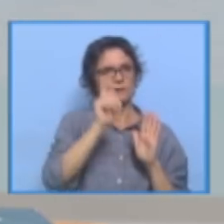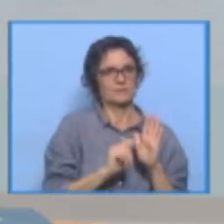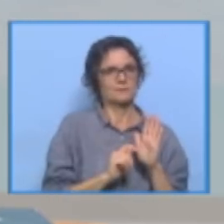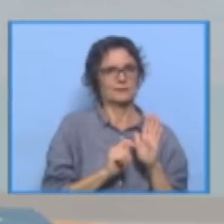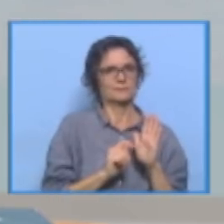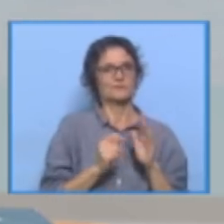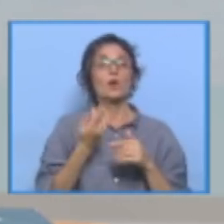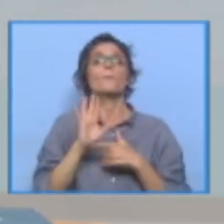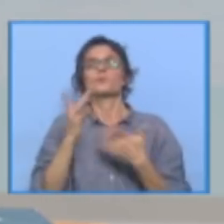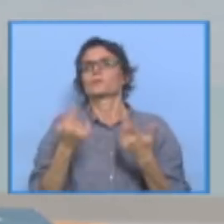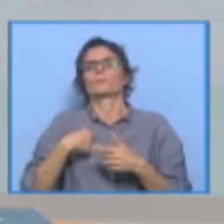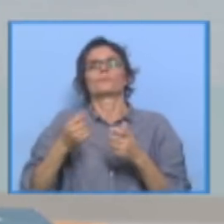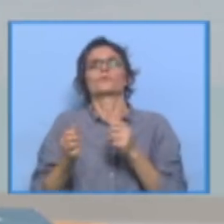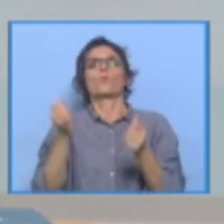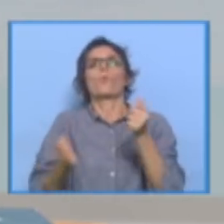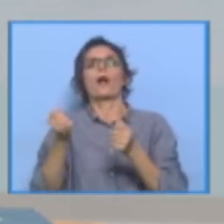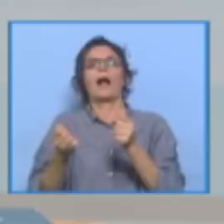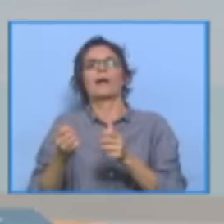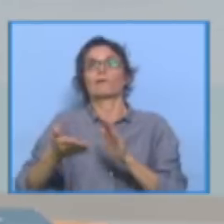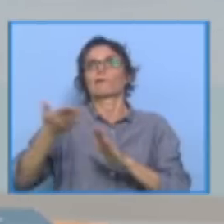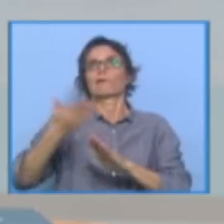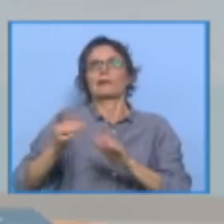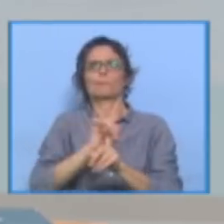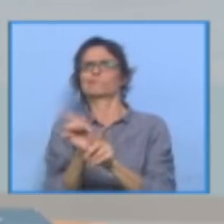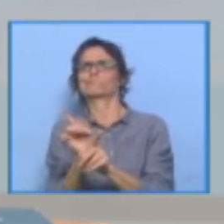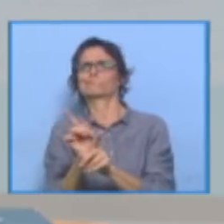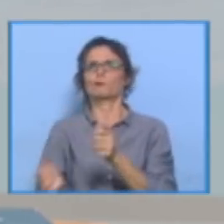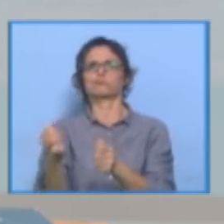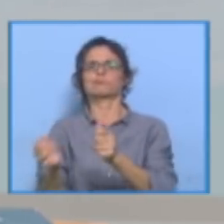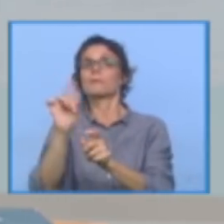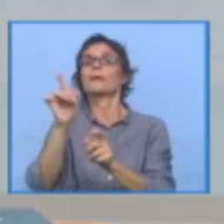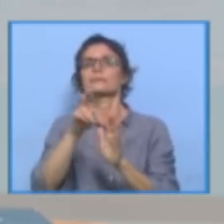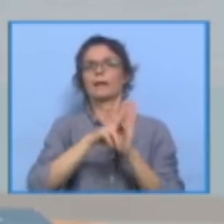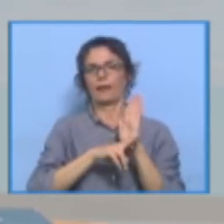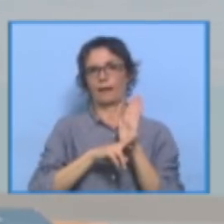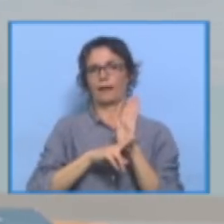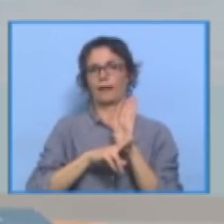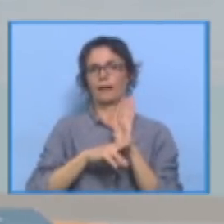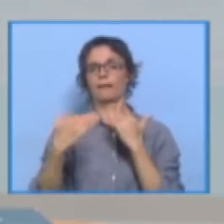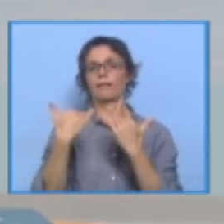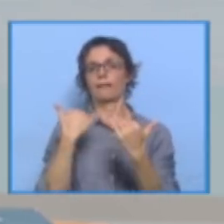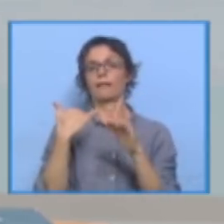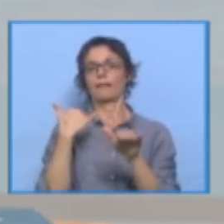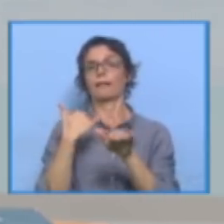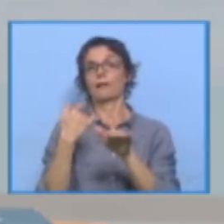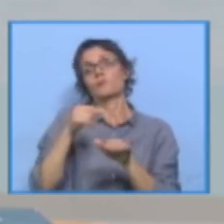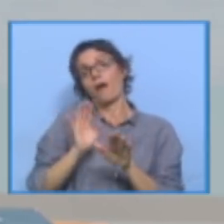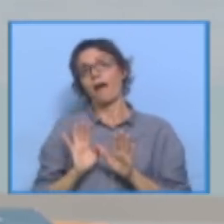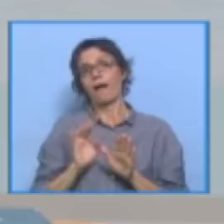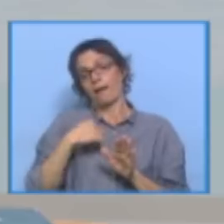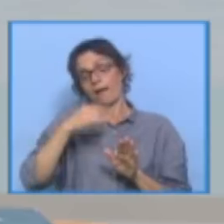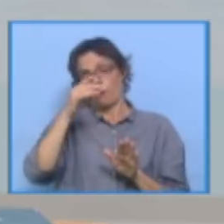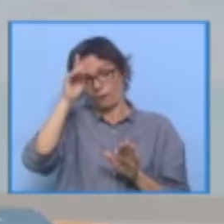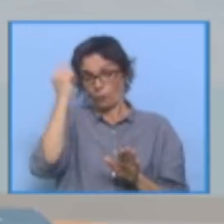podemos ir aqui para o Porto a acelerar sem cumprir as regras de trânsito. Depois a mesma coisa, mesmo que a técnica nos permita